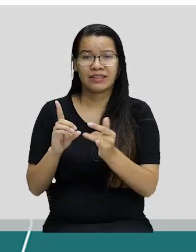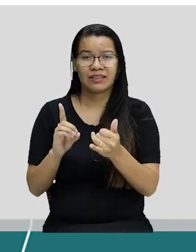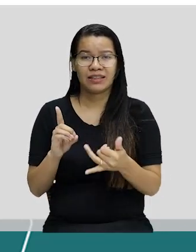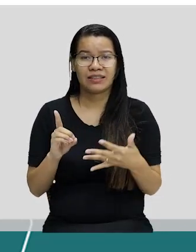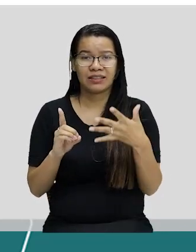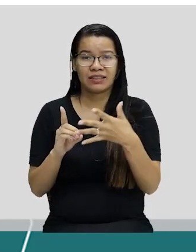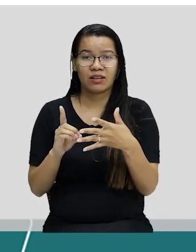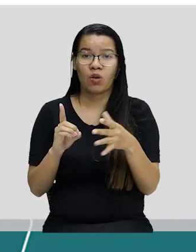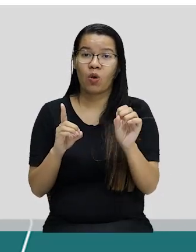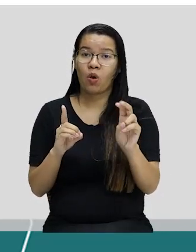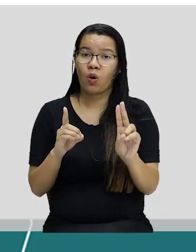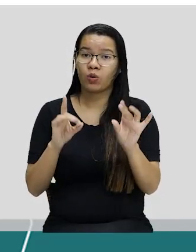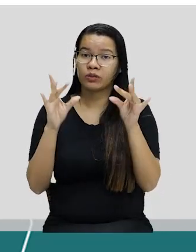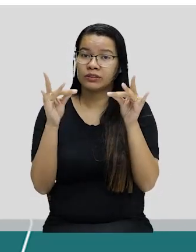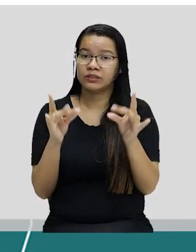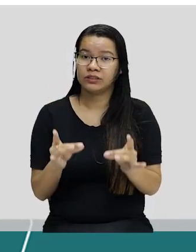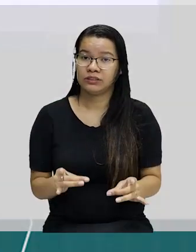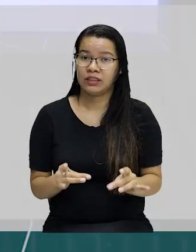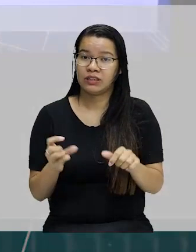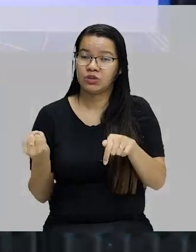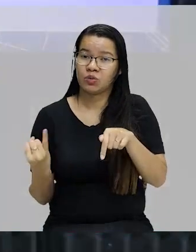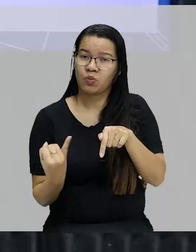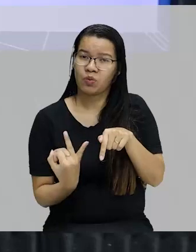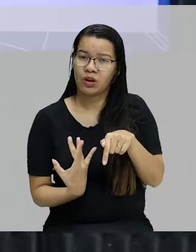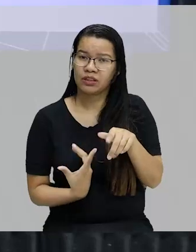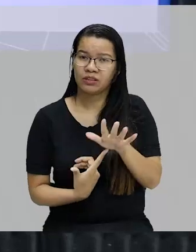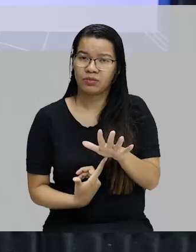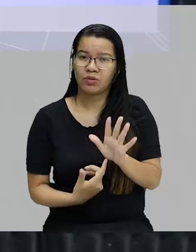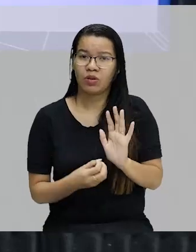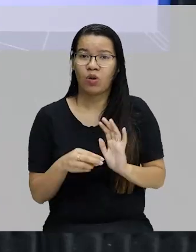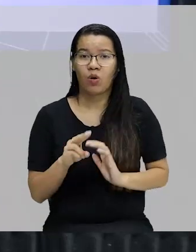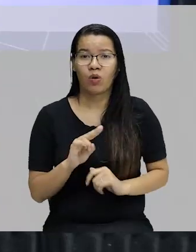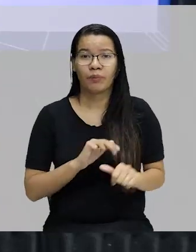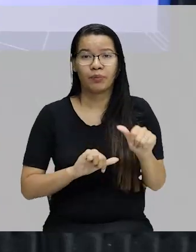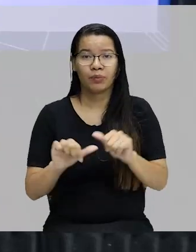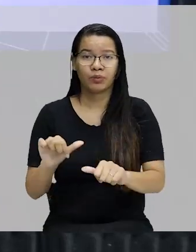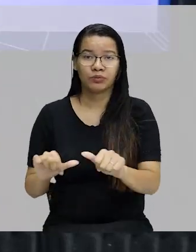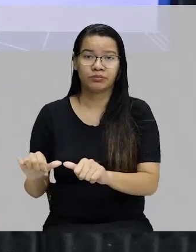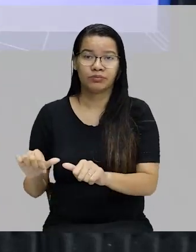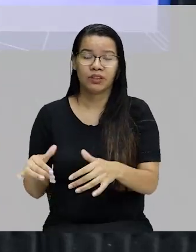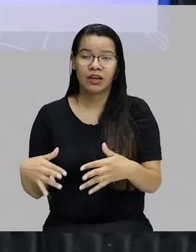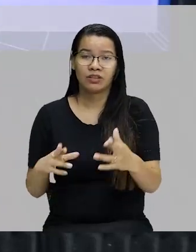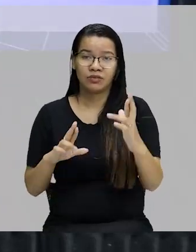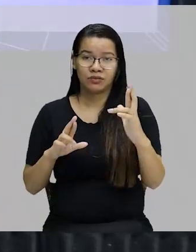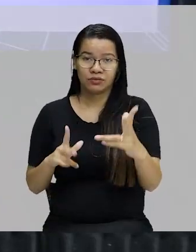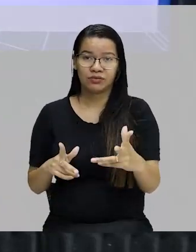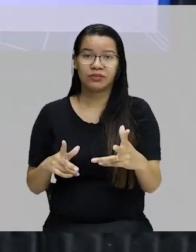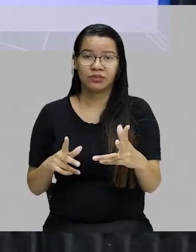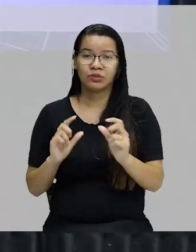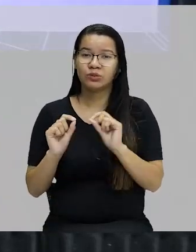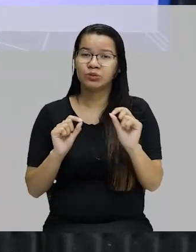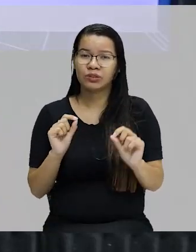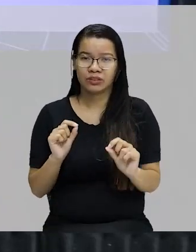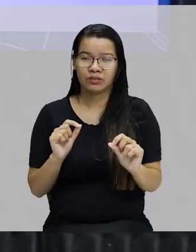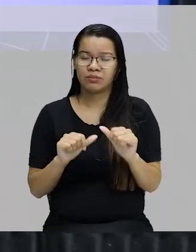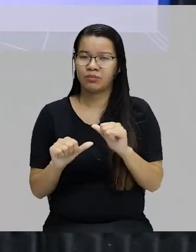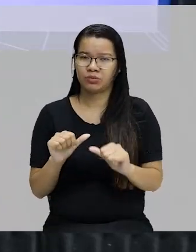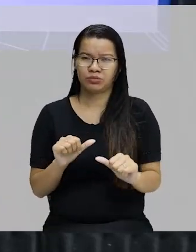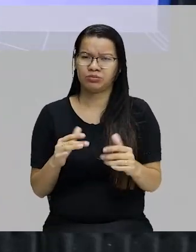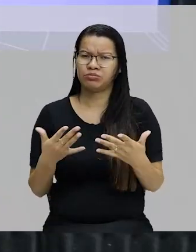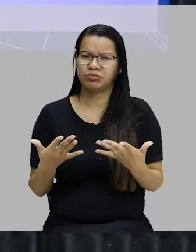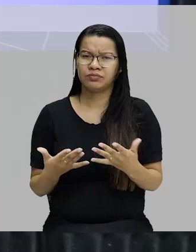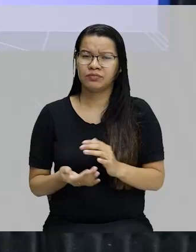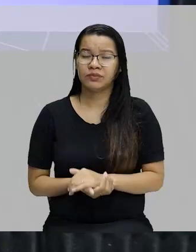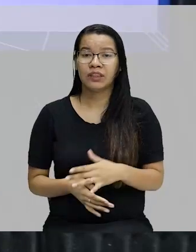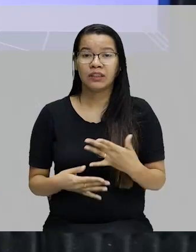oferecem detalhes, eles qualificam, eles modificam. A diferença está no que eles modificam.